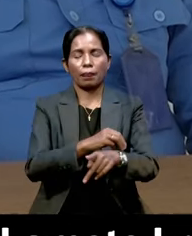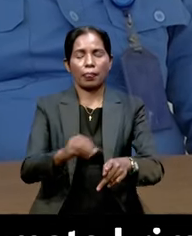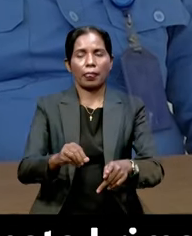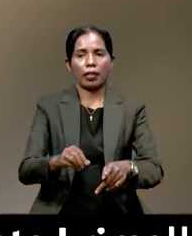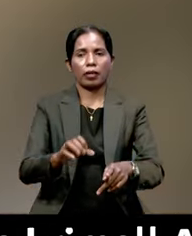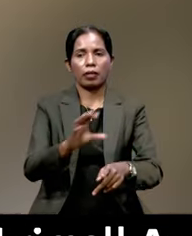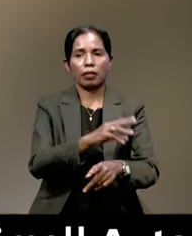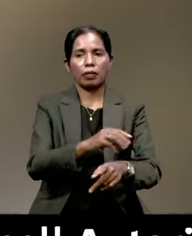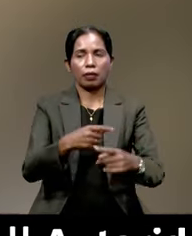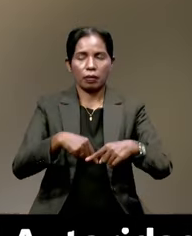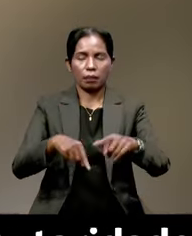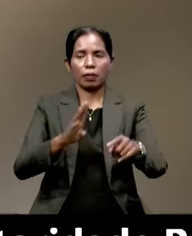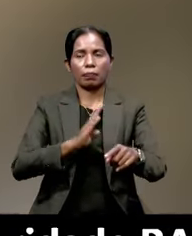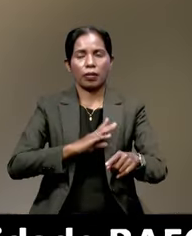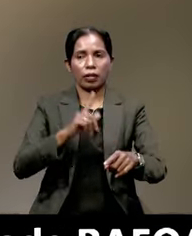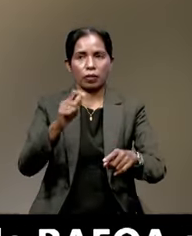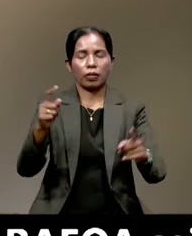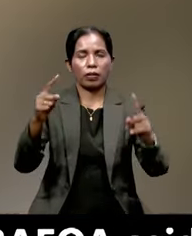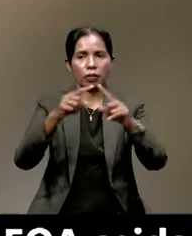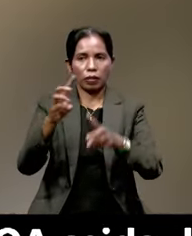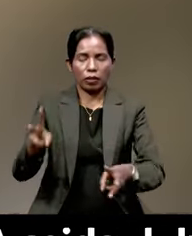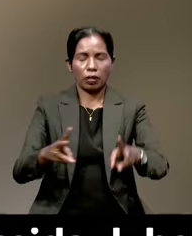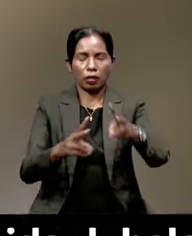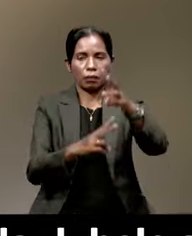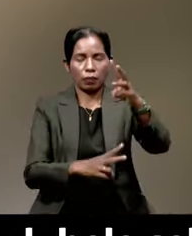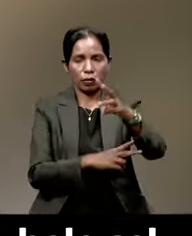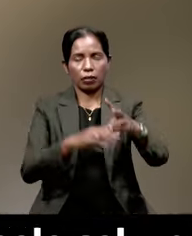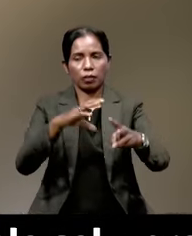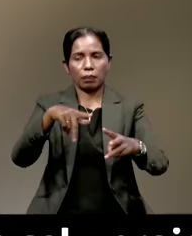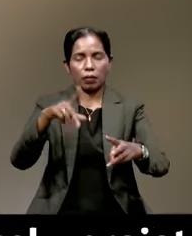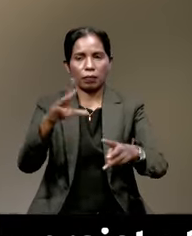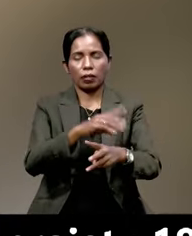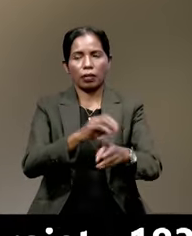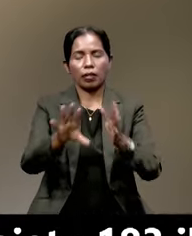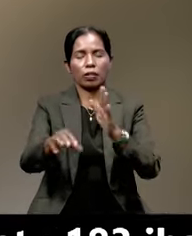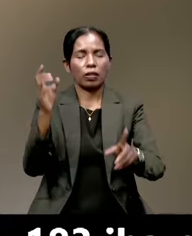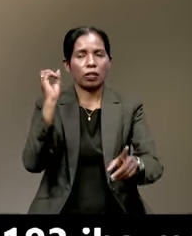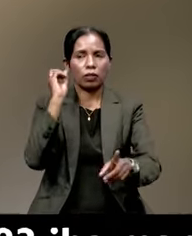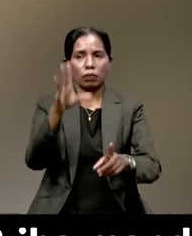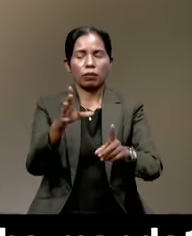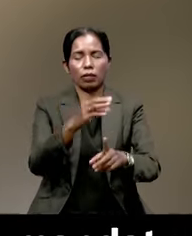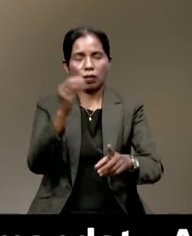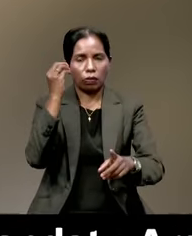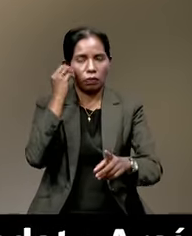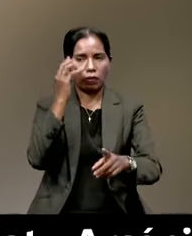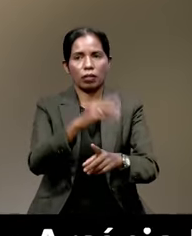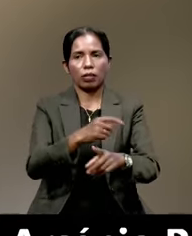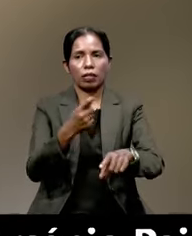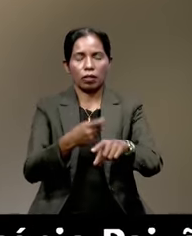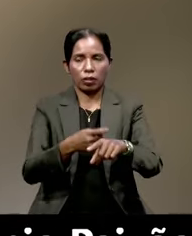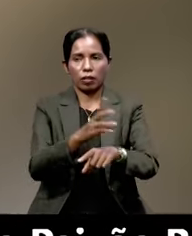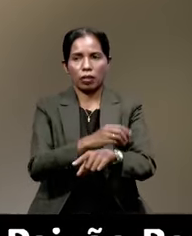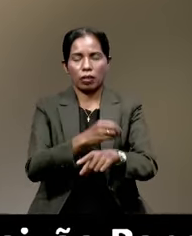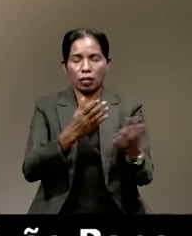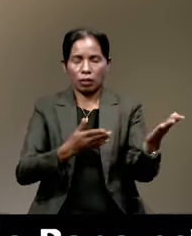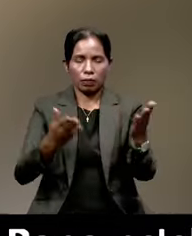russi beduku atuba beto, makto ia dalam ponte CPLP, etang assalto, notuda ia oin laran, ia momento ne, consegue